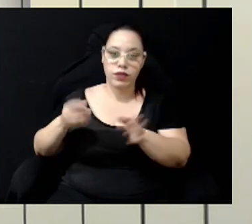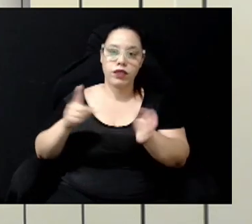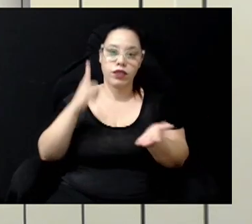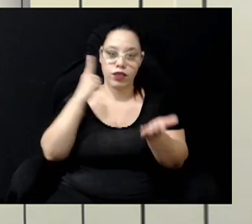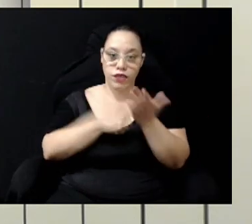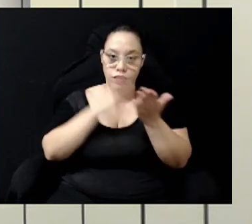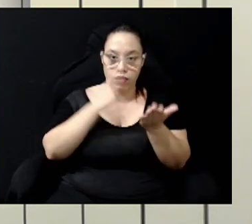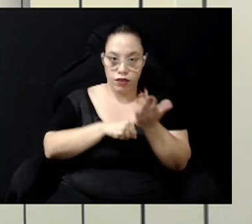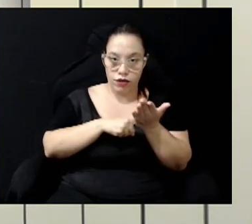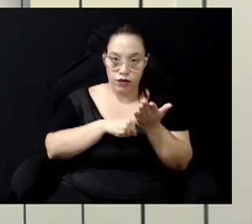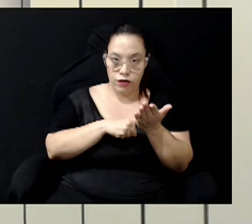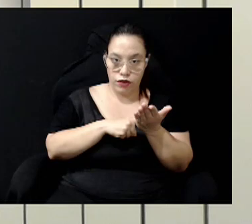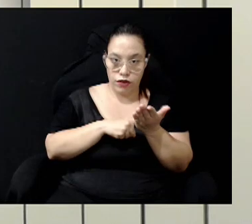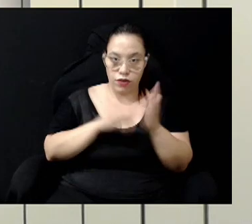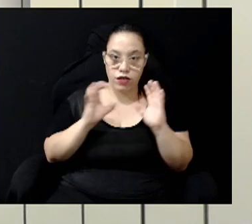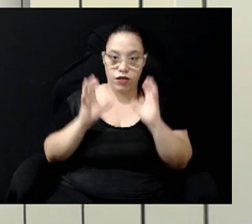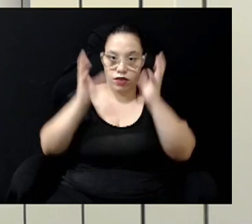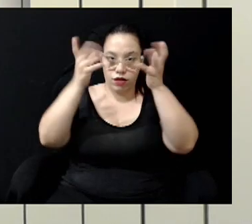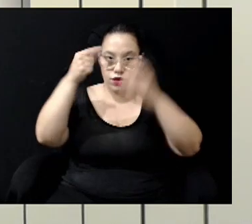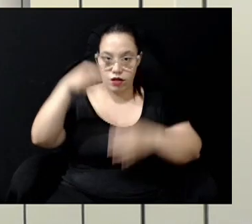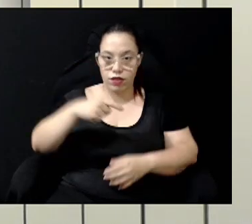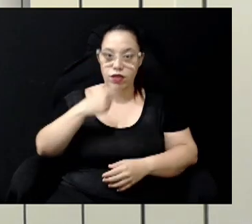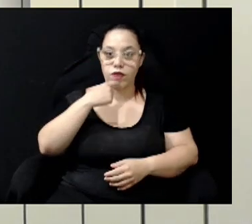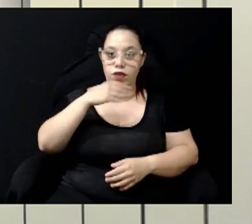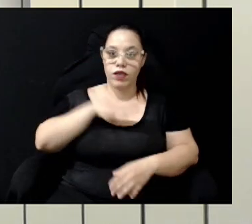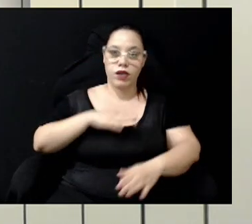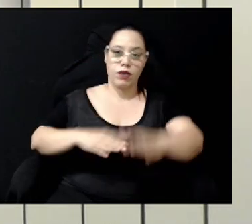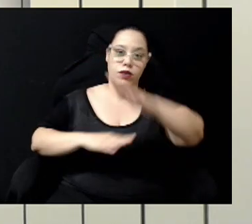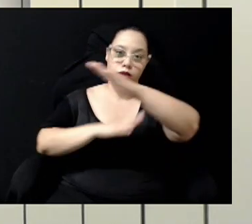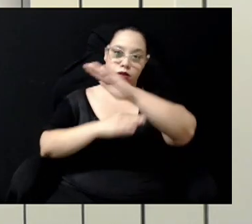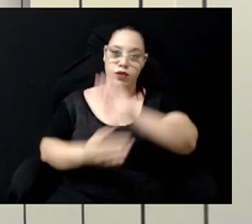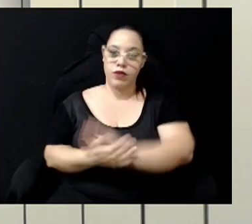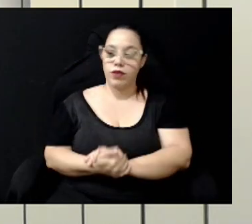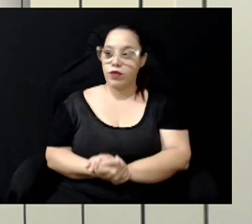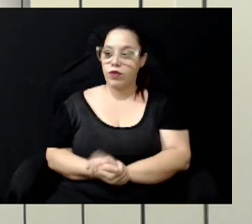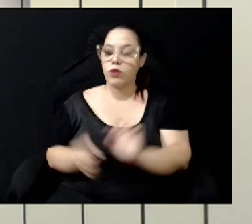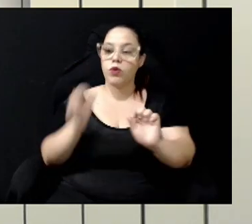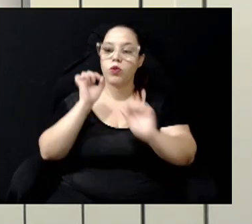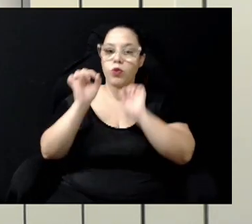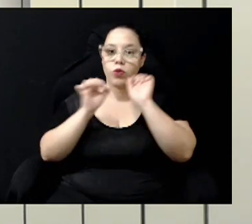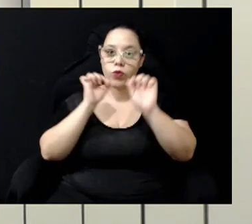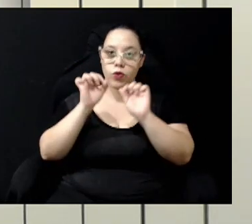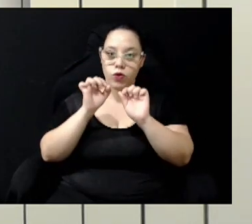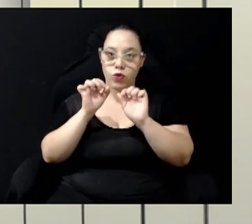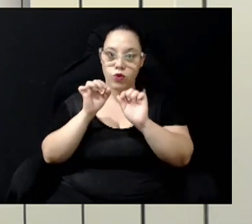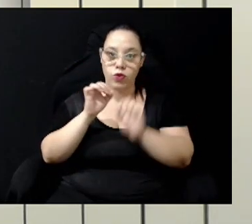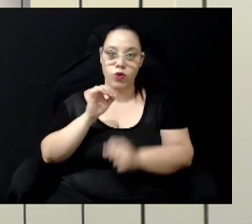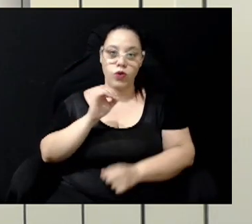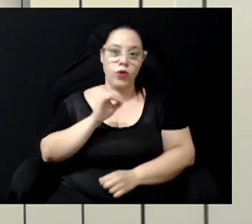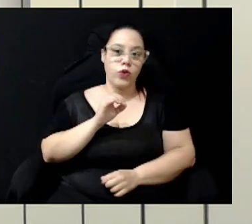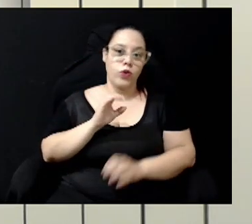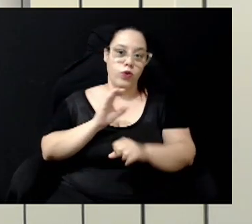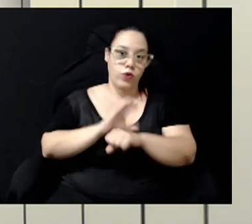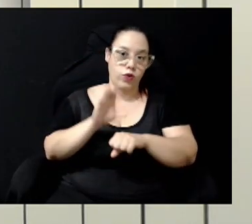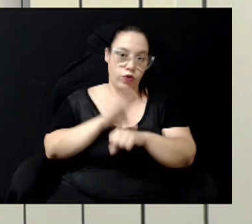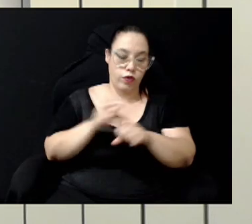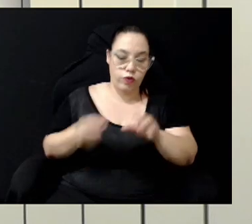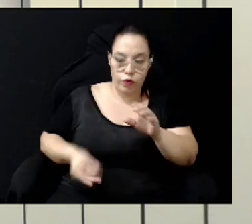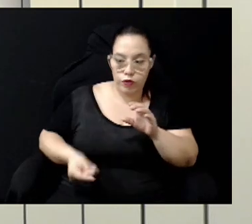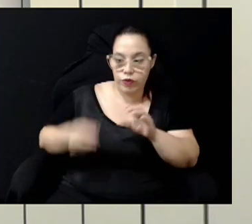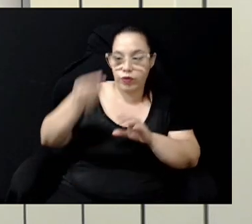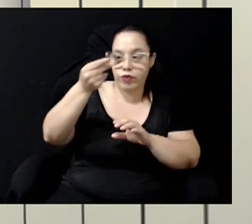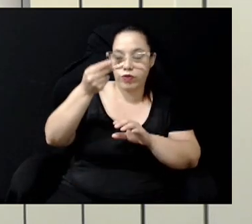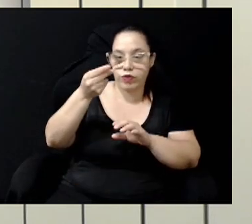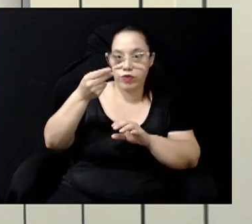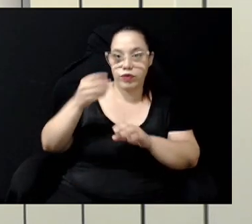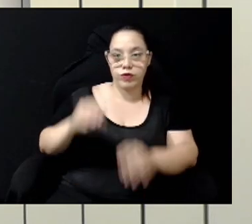do cerimonial aqui da Câmara Municipal de Campinas. Sob o comando da Comissão Permanente de Finanças e Orçamento, a Câmara